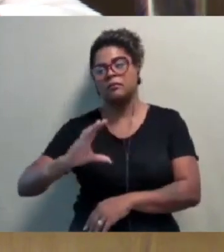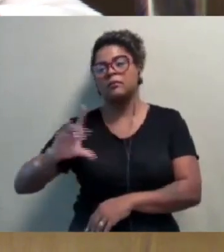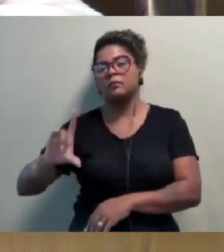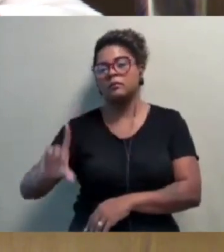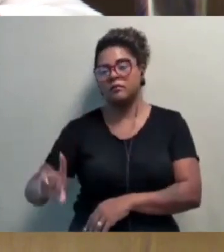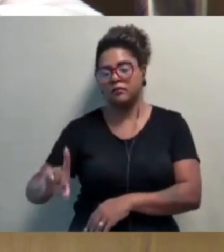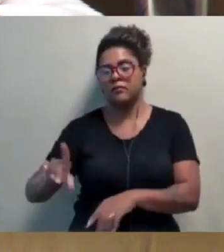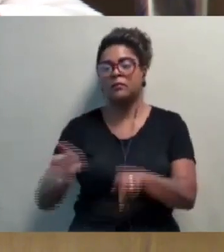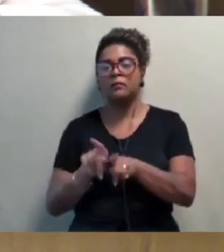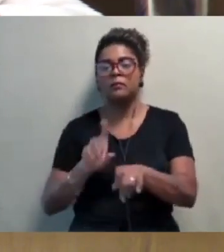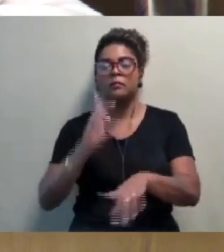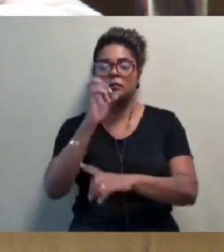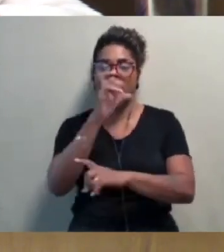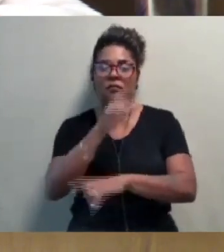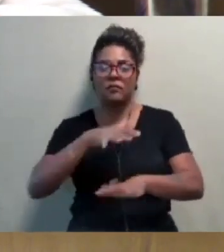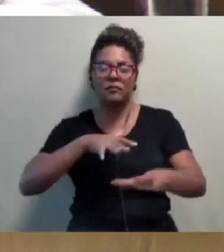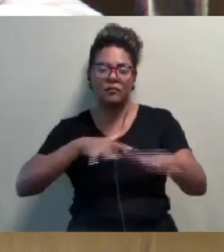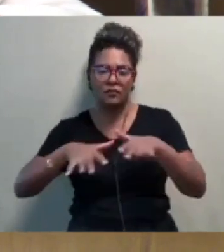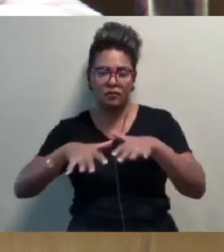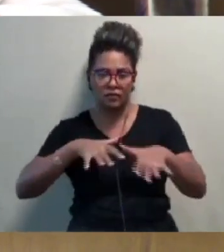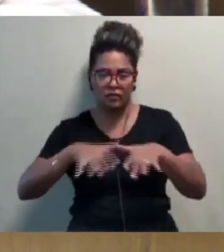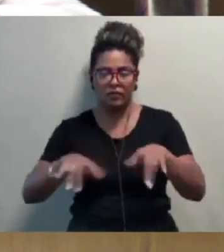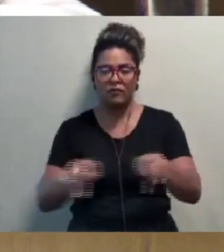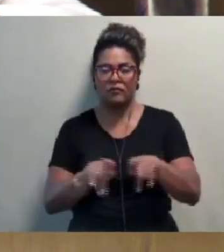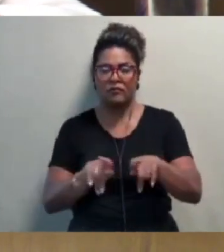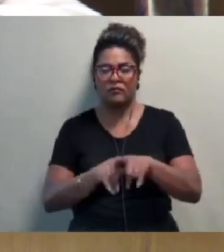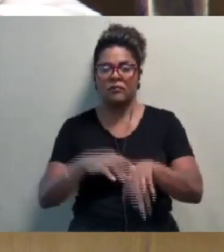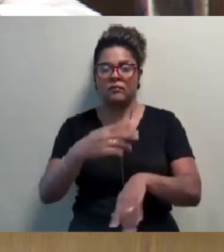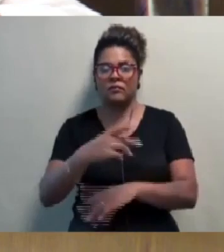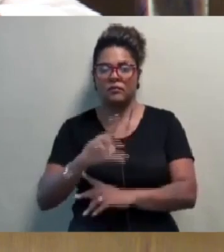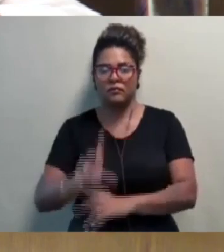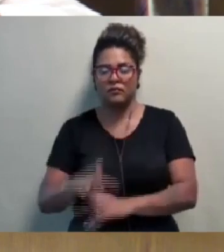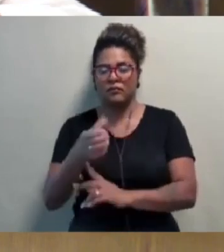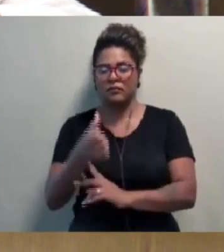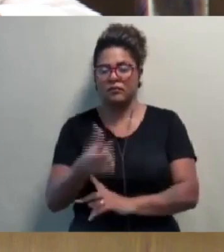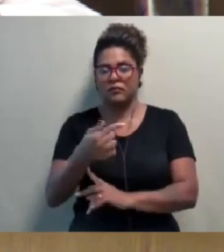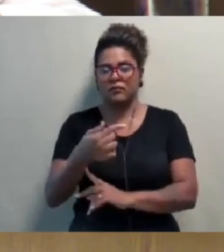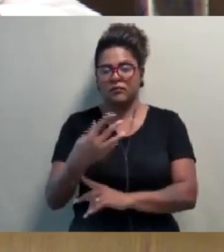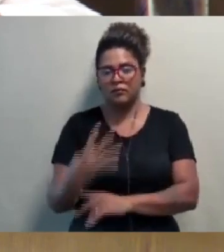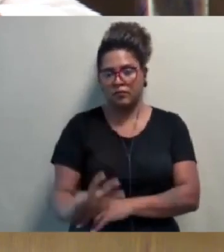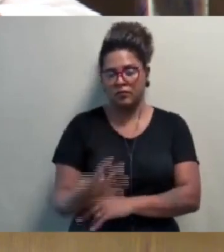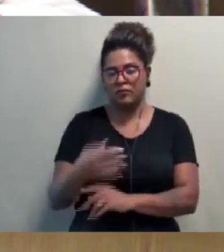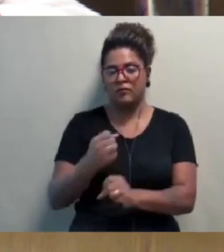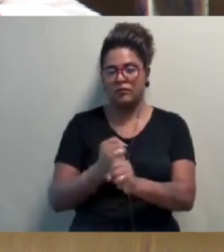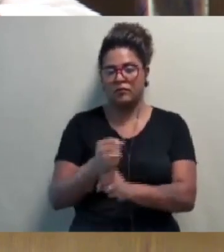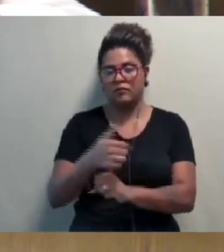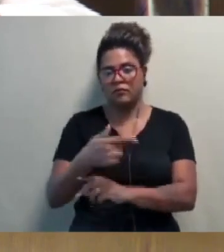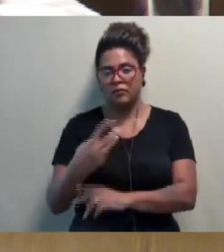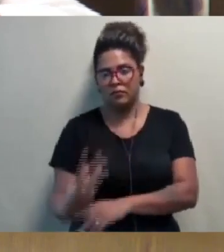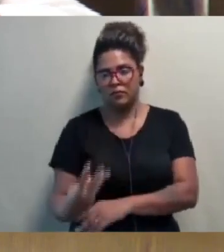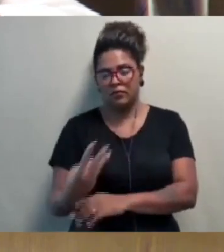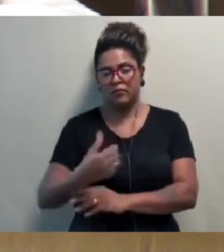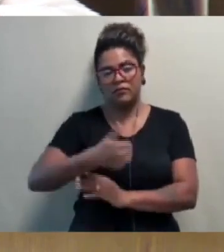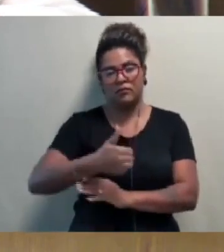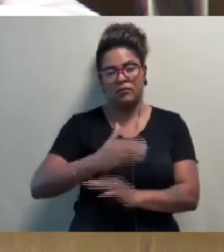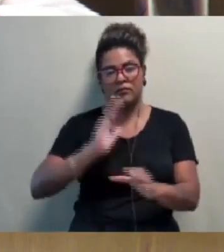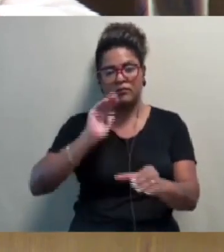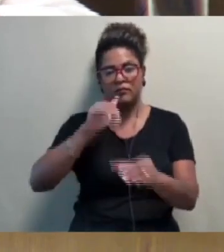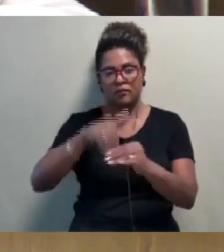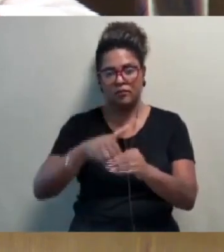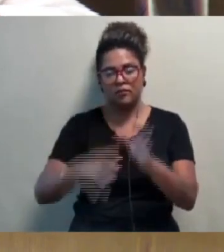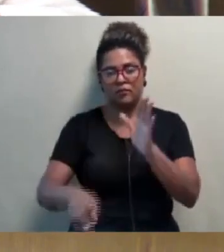reduzida. Projeto de lei 674 de 2023, primeiro turno,